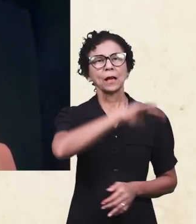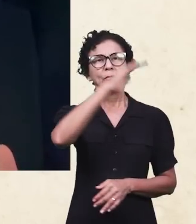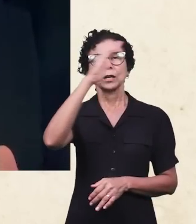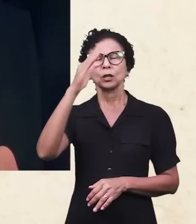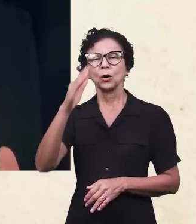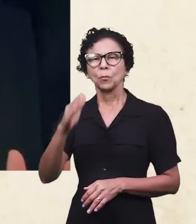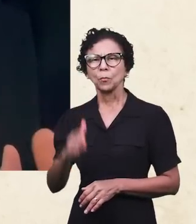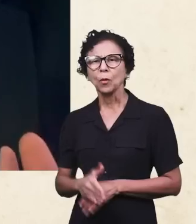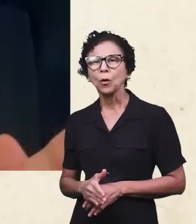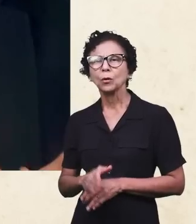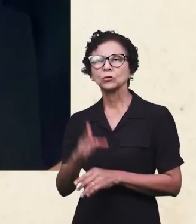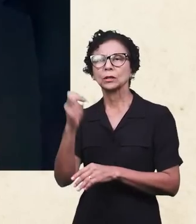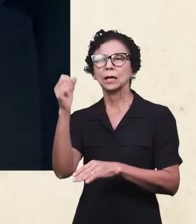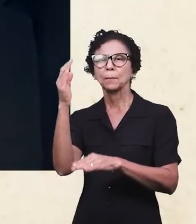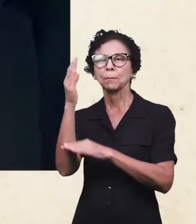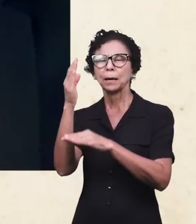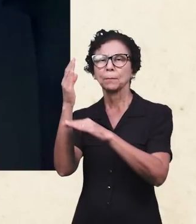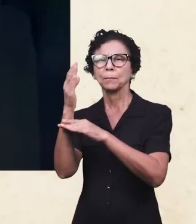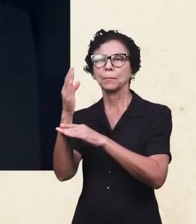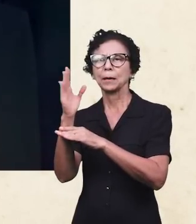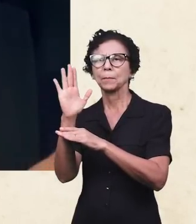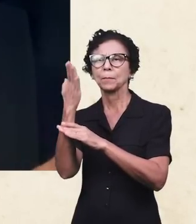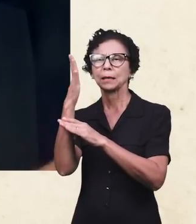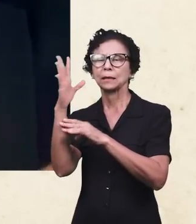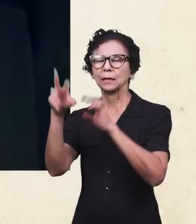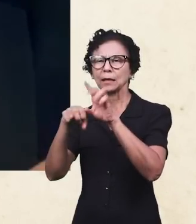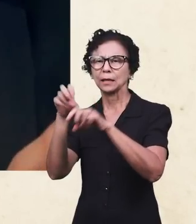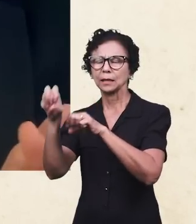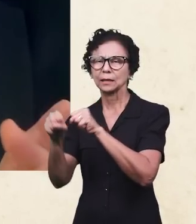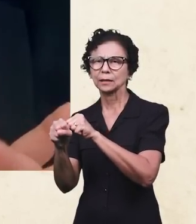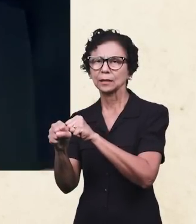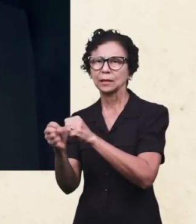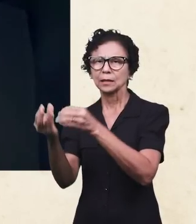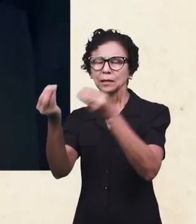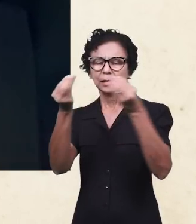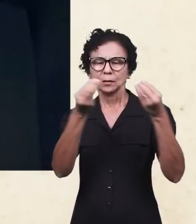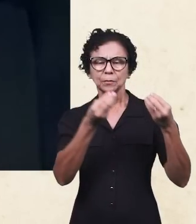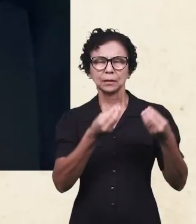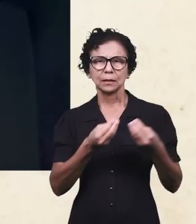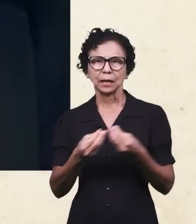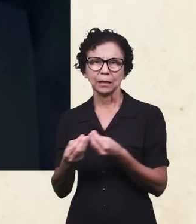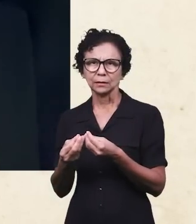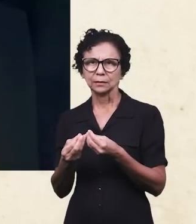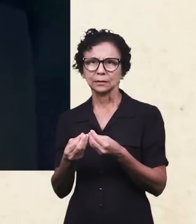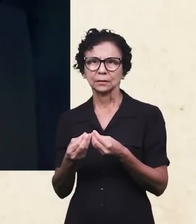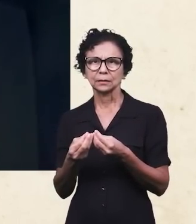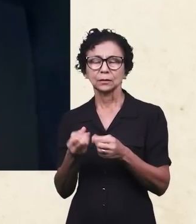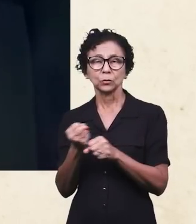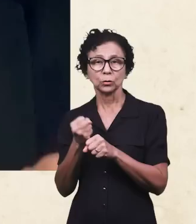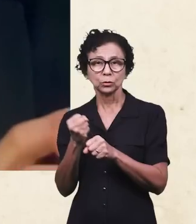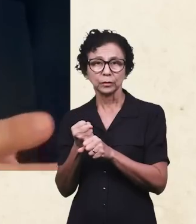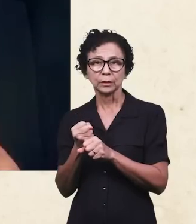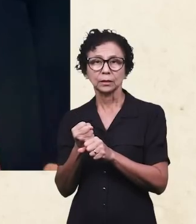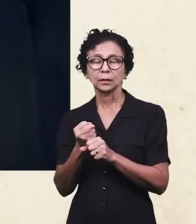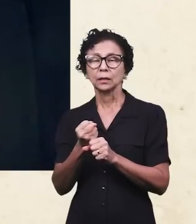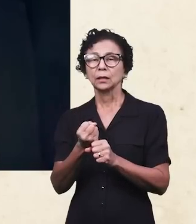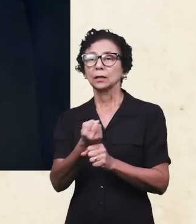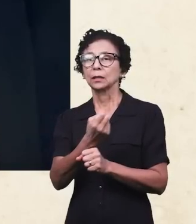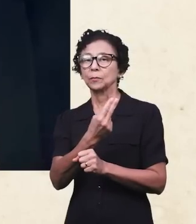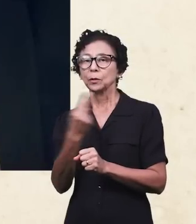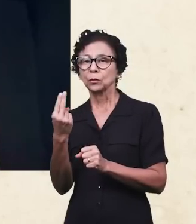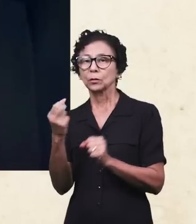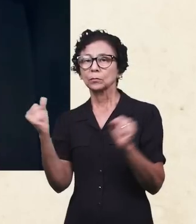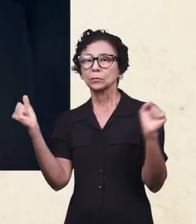e edificai a casa, e dela me agradarei, e eu serei glorificado, diz o Senhor. Hoje no programa os